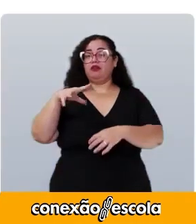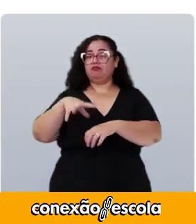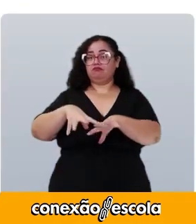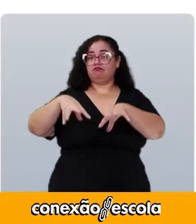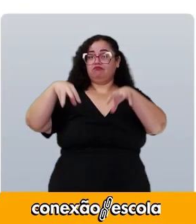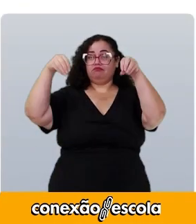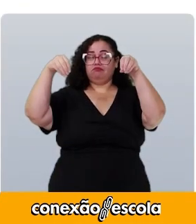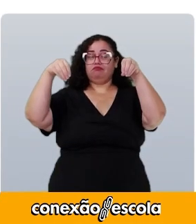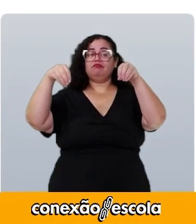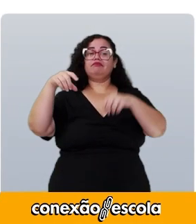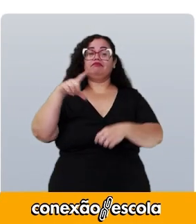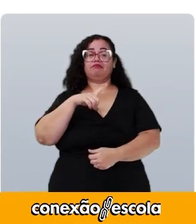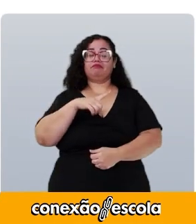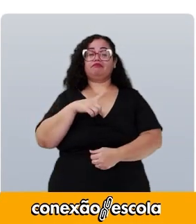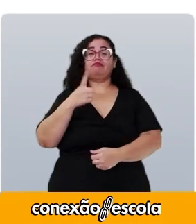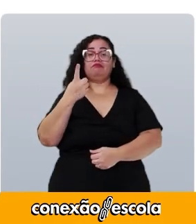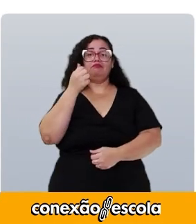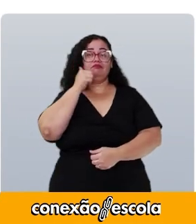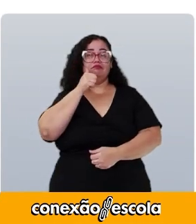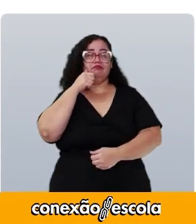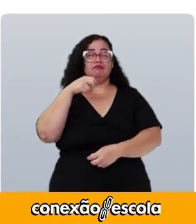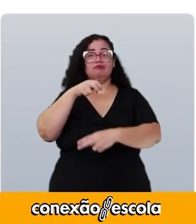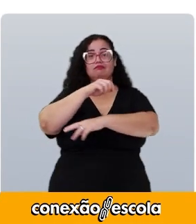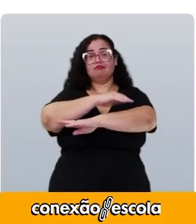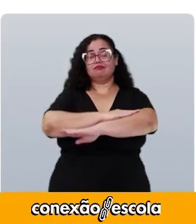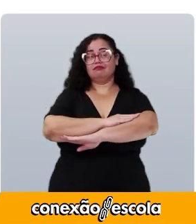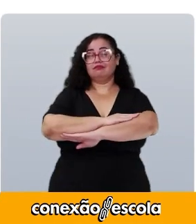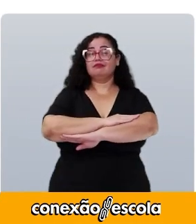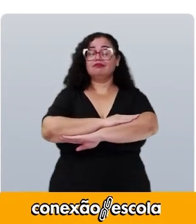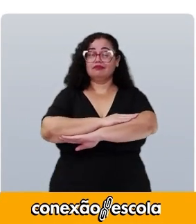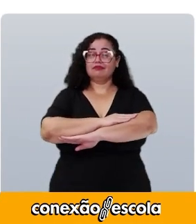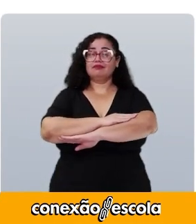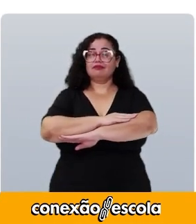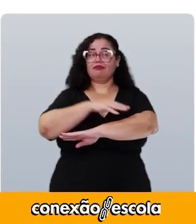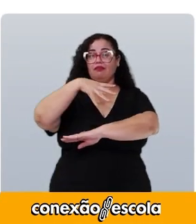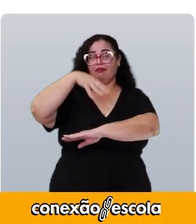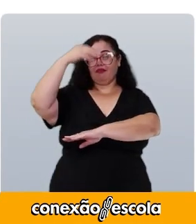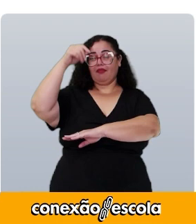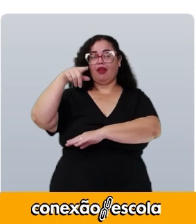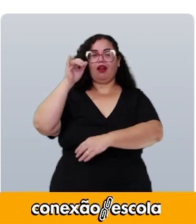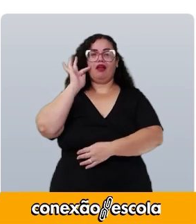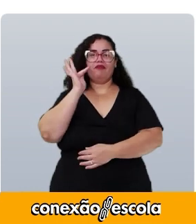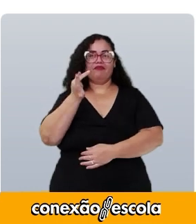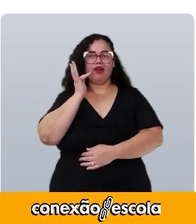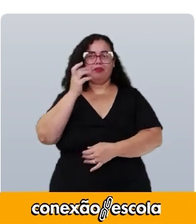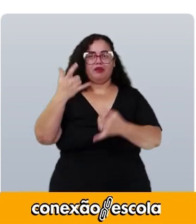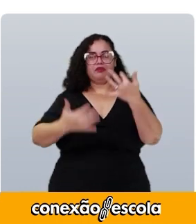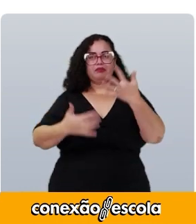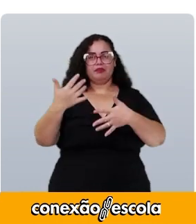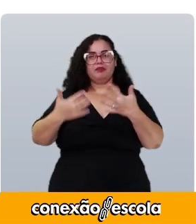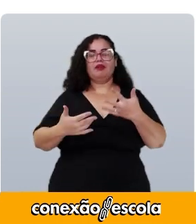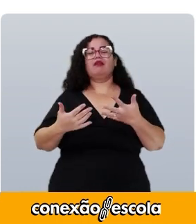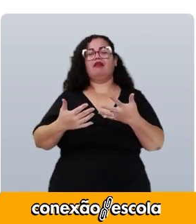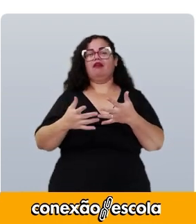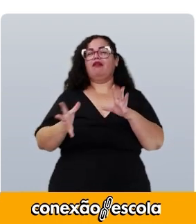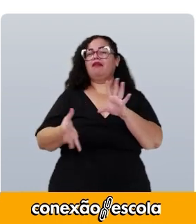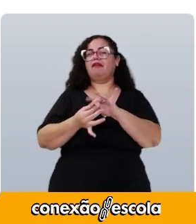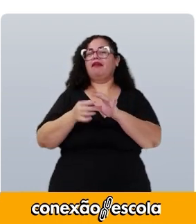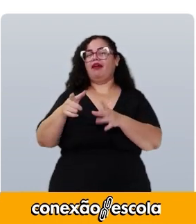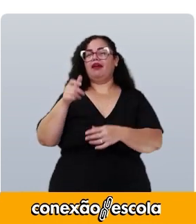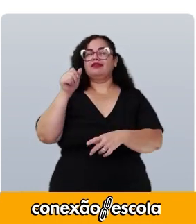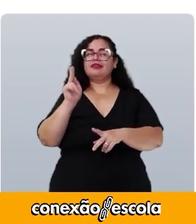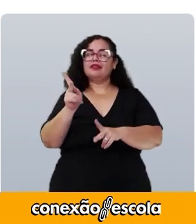torre, temos uma mocinha nessa torre, que nos contos de fada assimilamos rapidamente